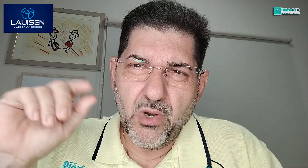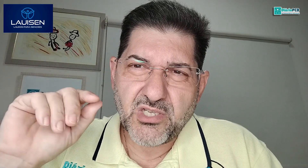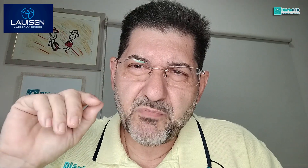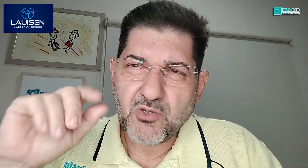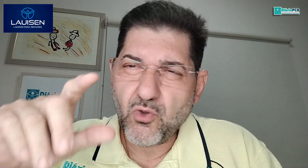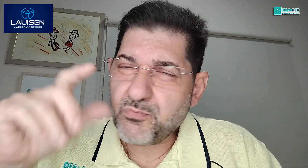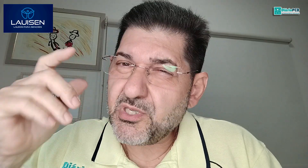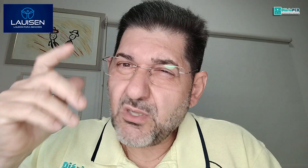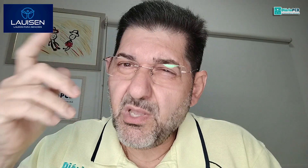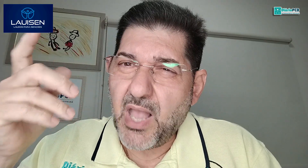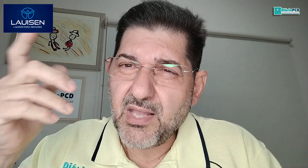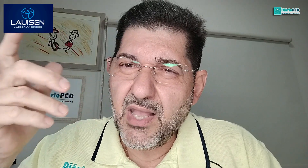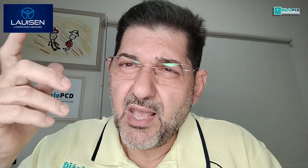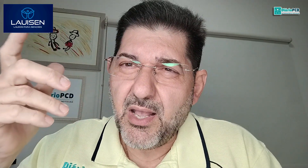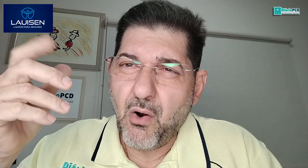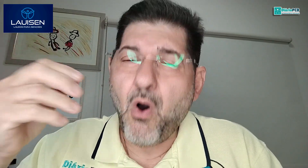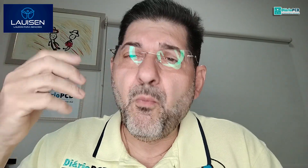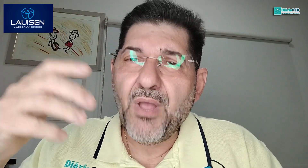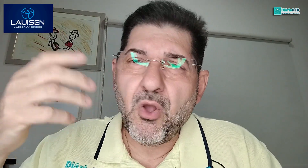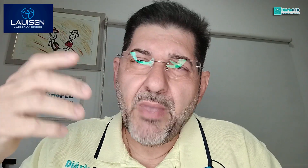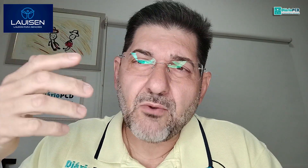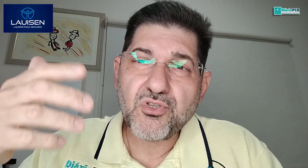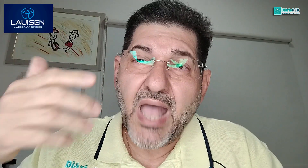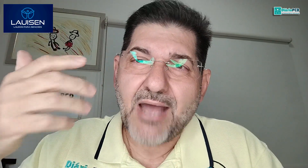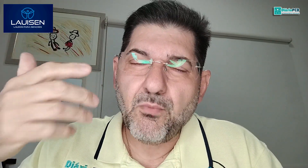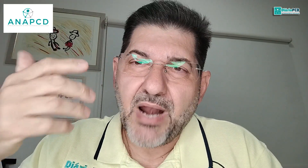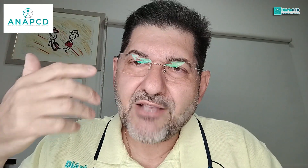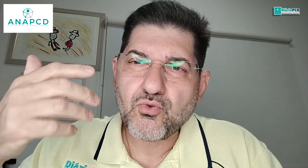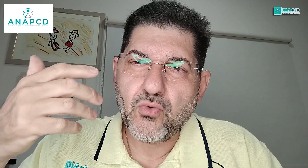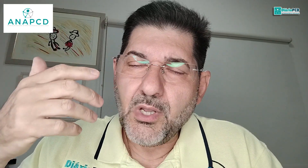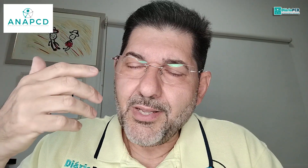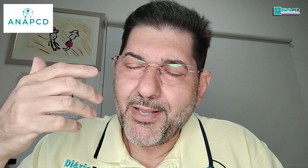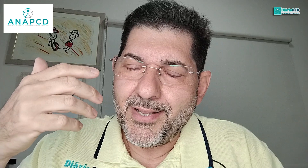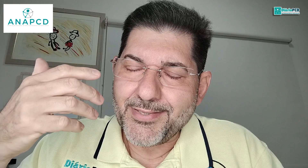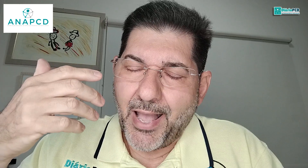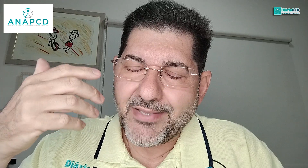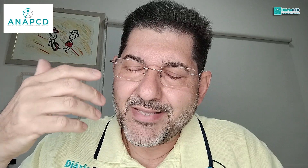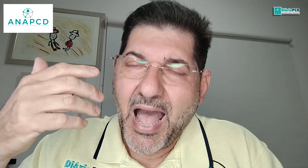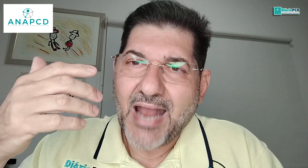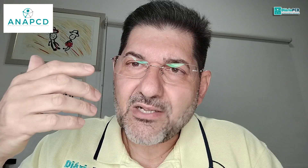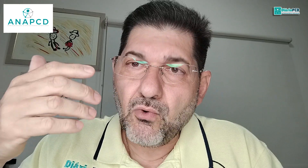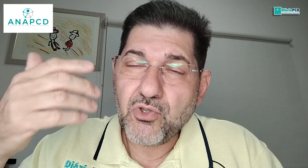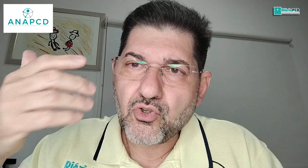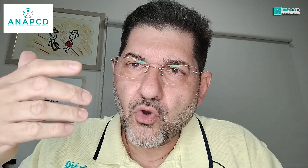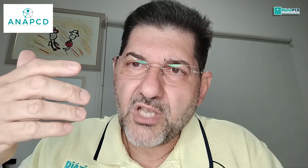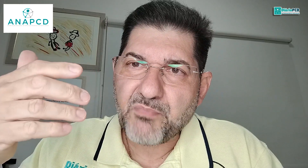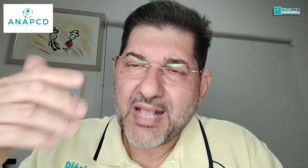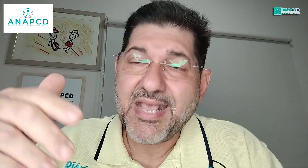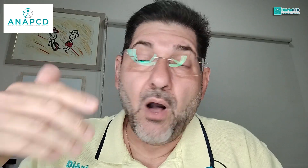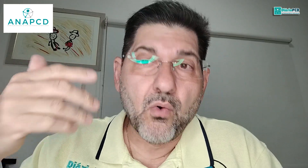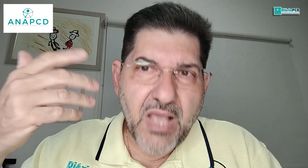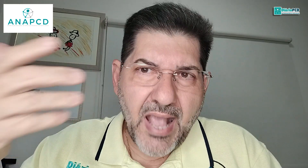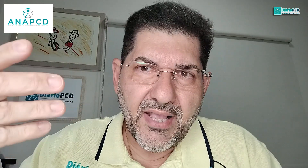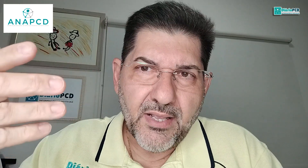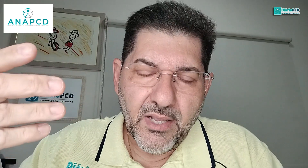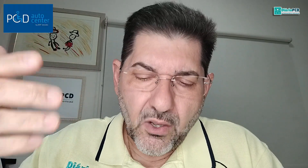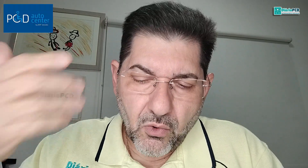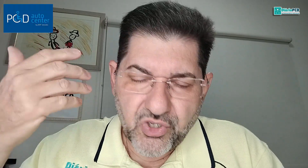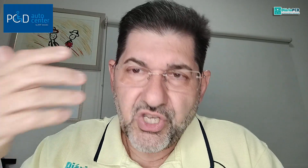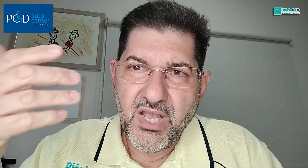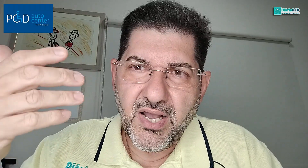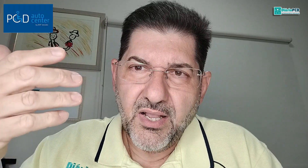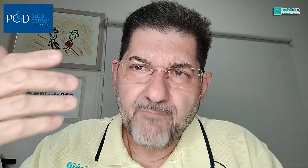alguma coisa, as pessoas precisam entender, ou pelo menos dar o braço, dar condições para que